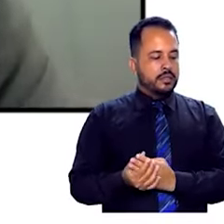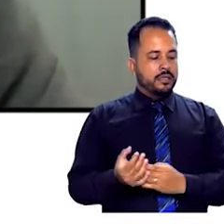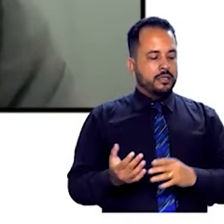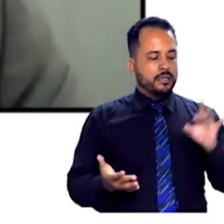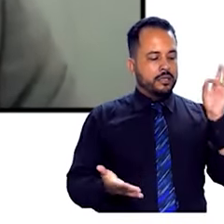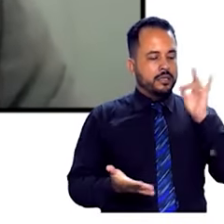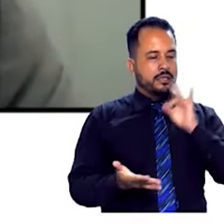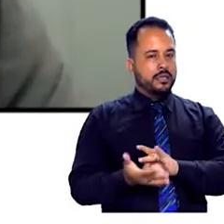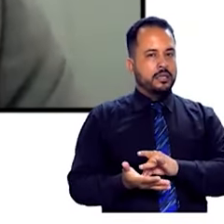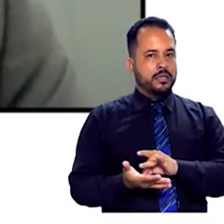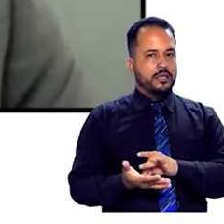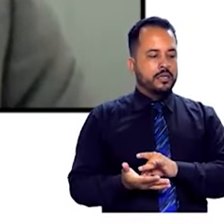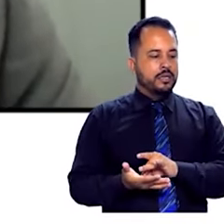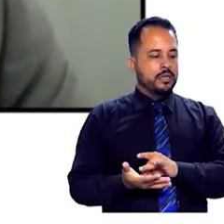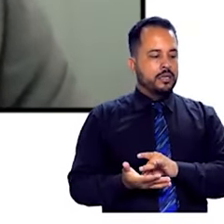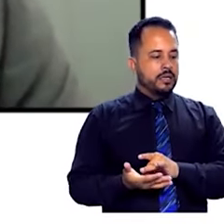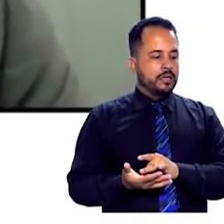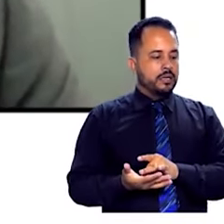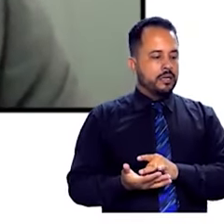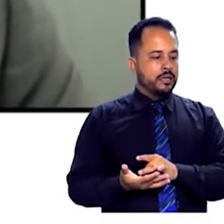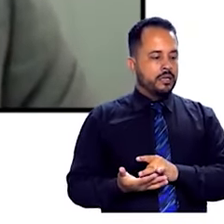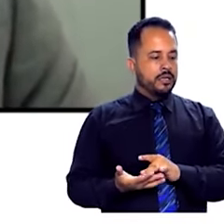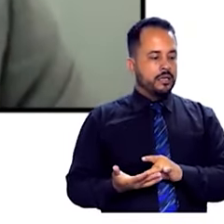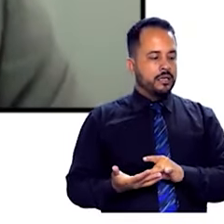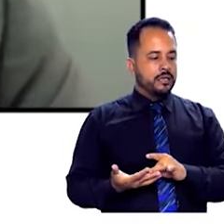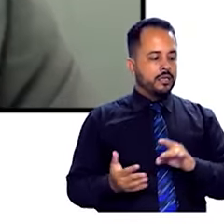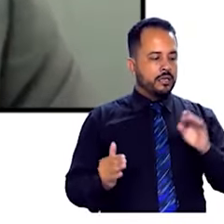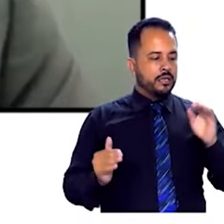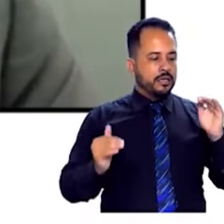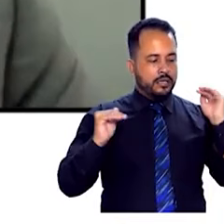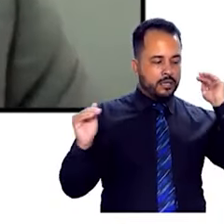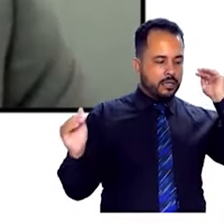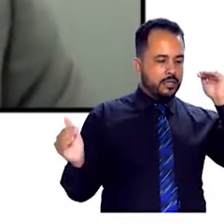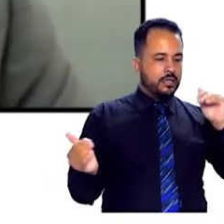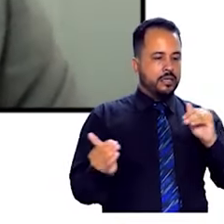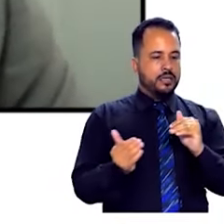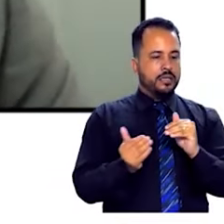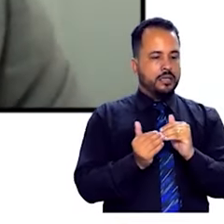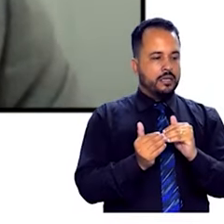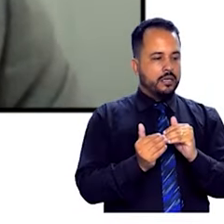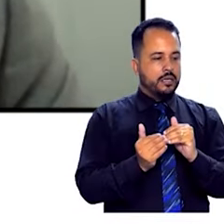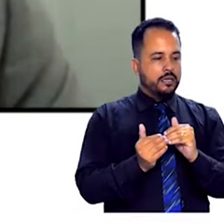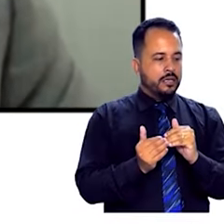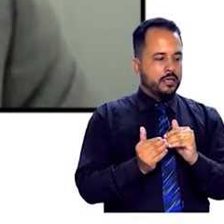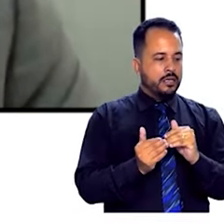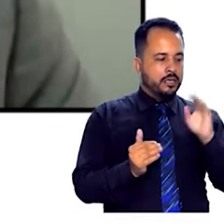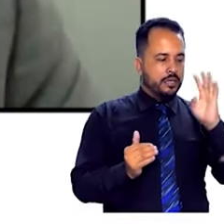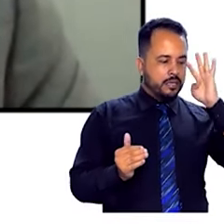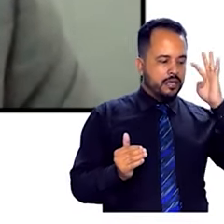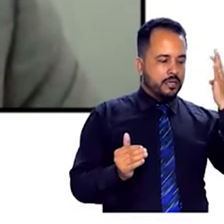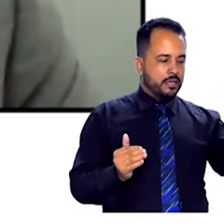propuesto para sistematizar lo en Argentina no está sistematizado Y es laor de Las críticas que